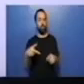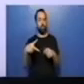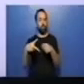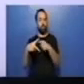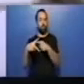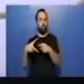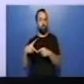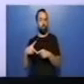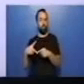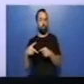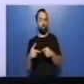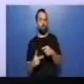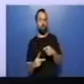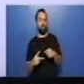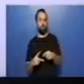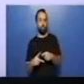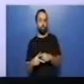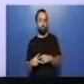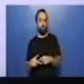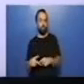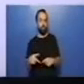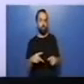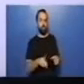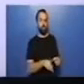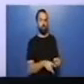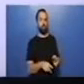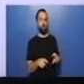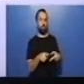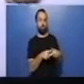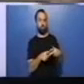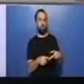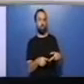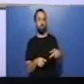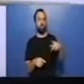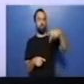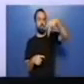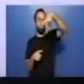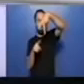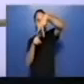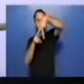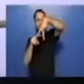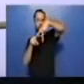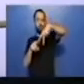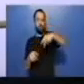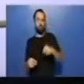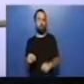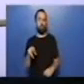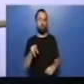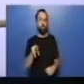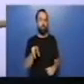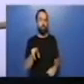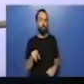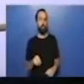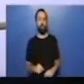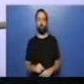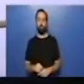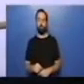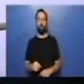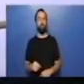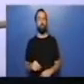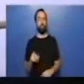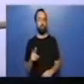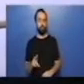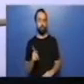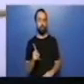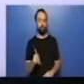não importa o tamanho dos lados, sempre os três ângulos vão valer 60 graus. Isso num triângulo